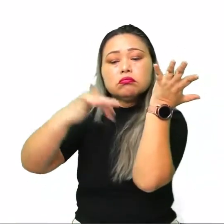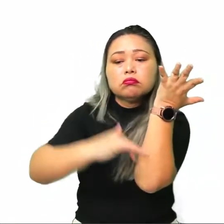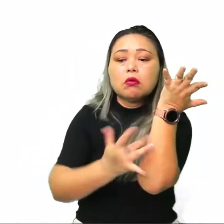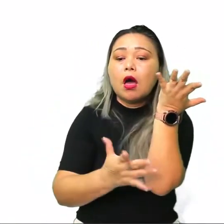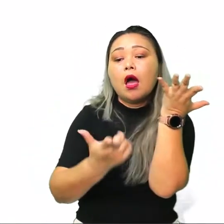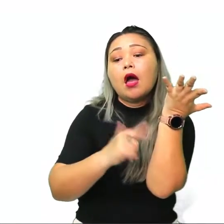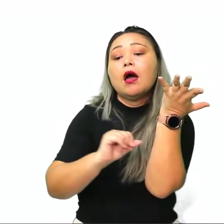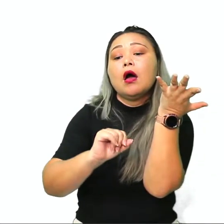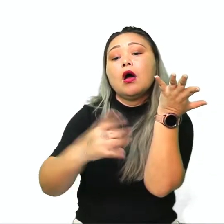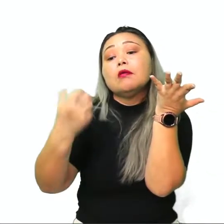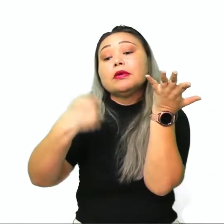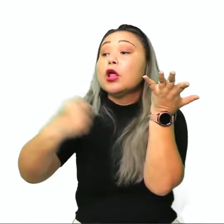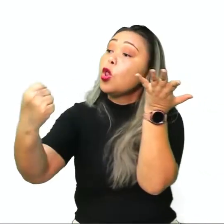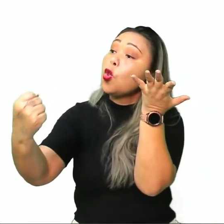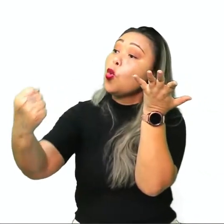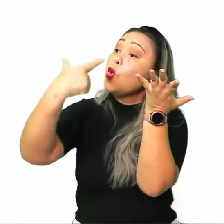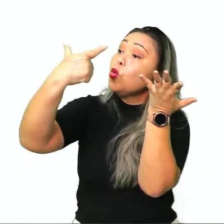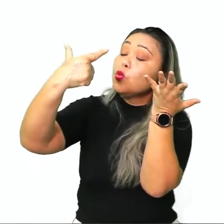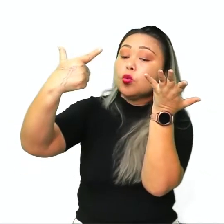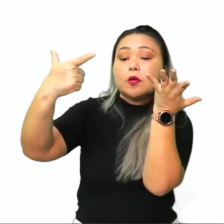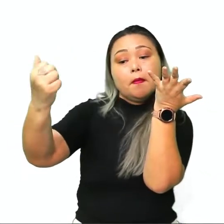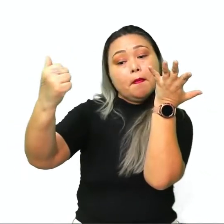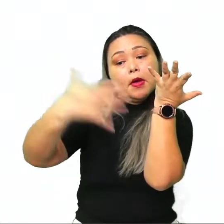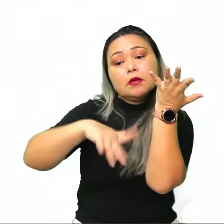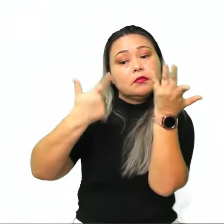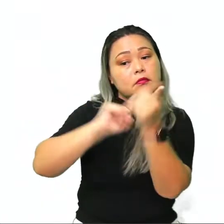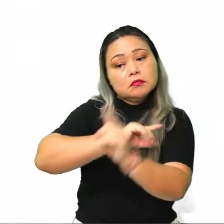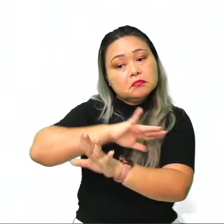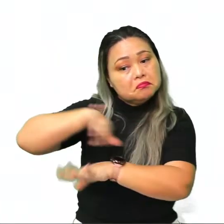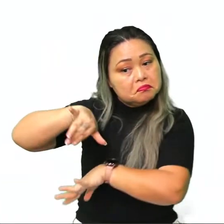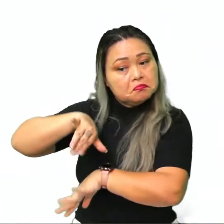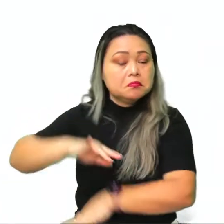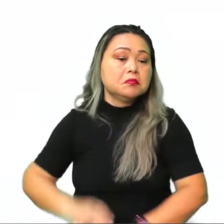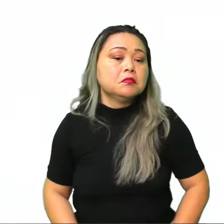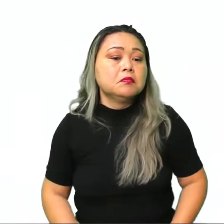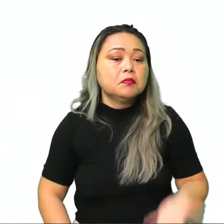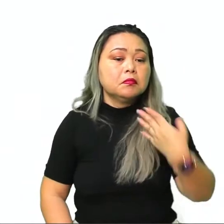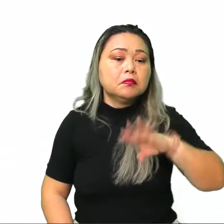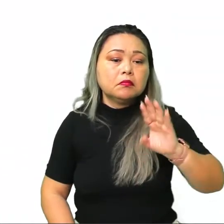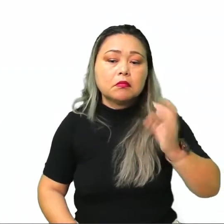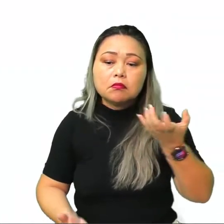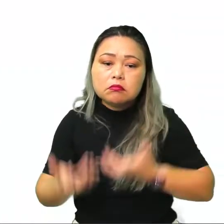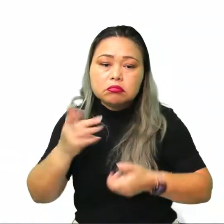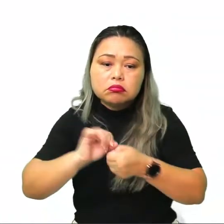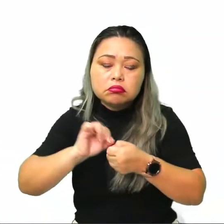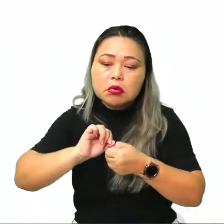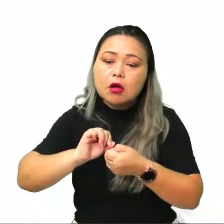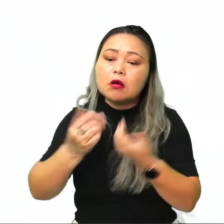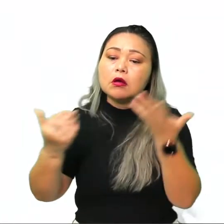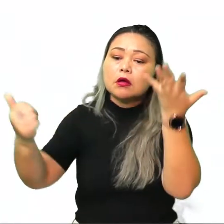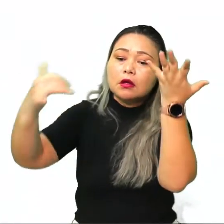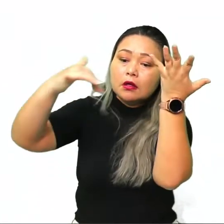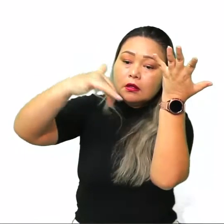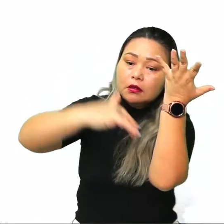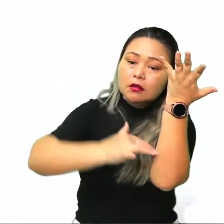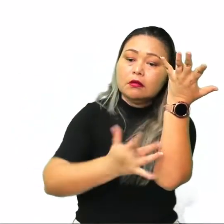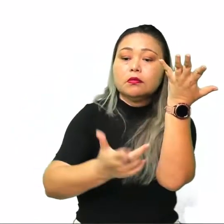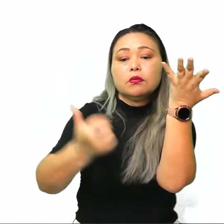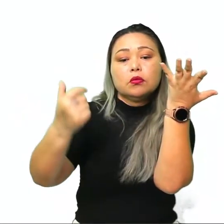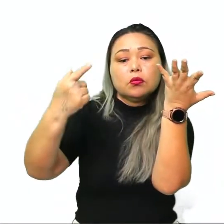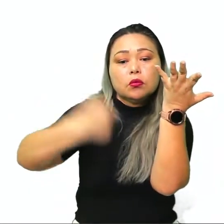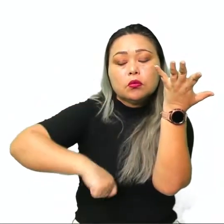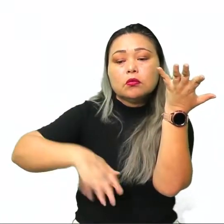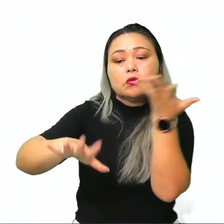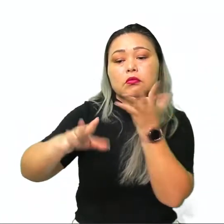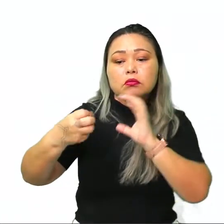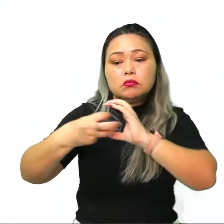de luz. Pá, matou isso aí. B, fermentação, fotossíntese